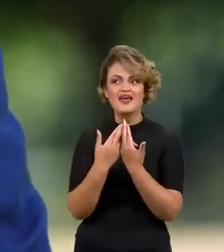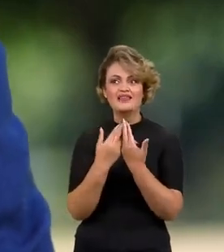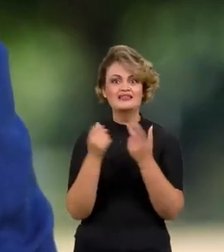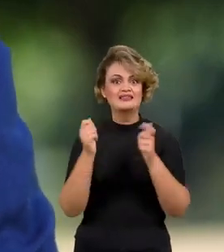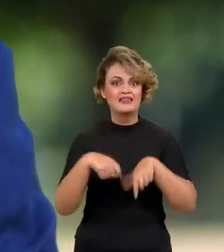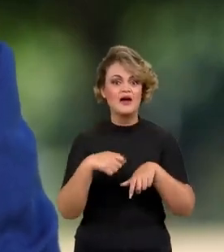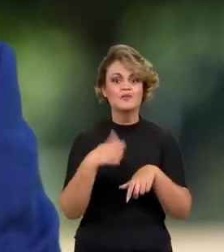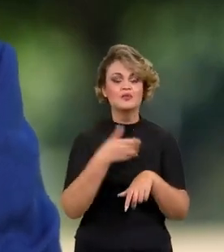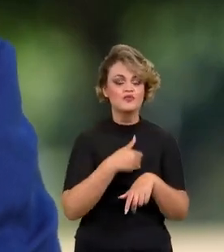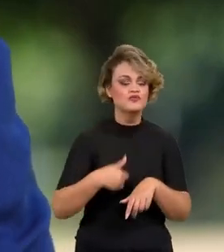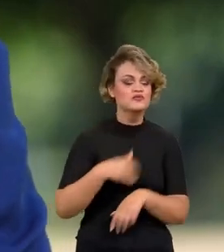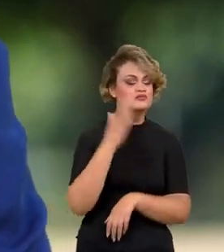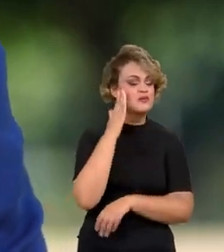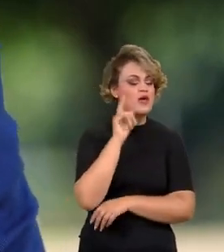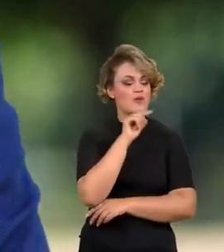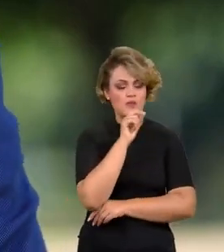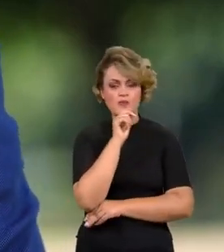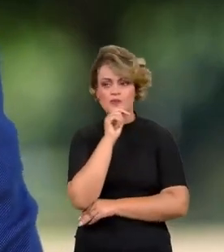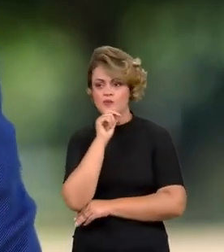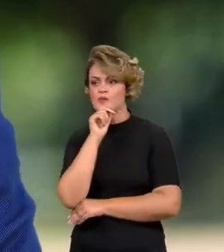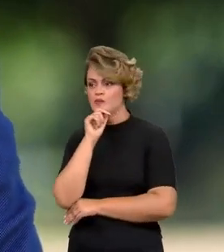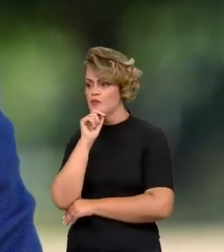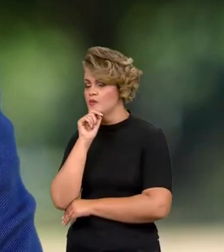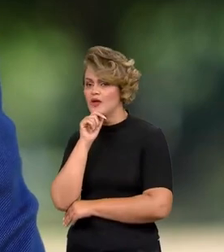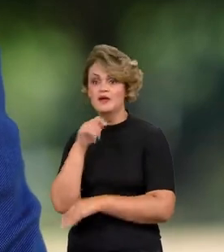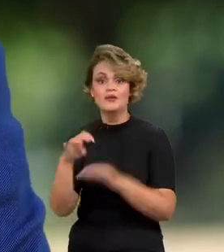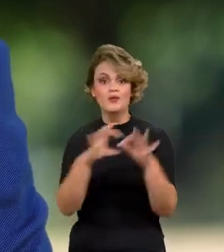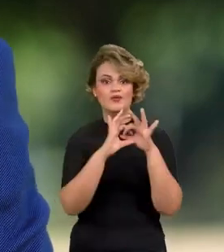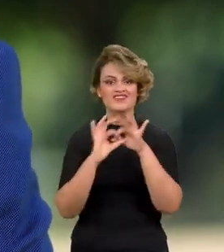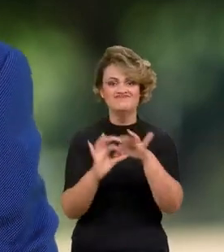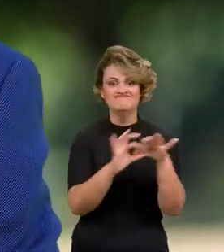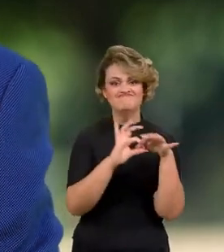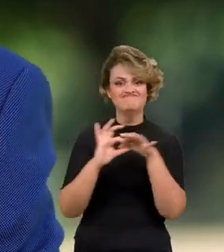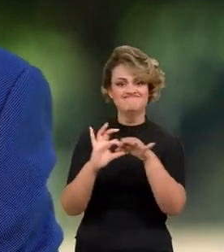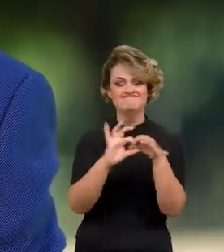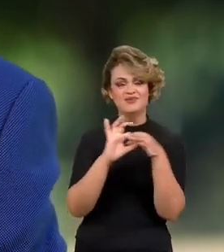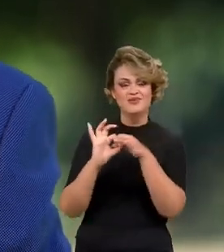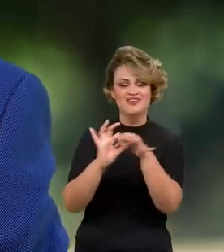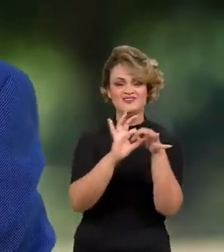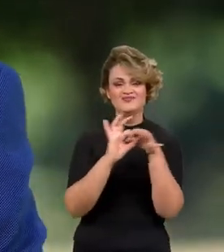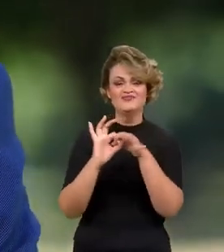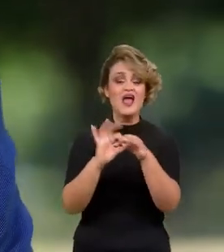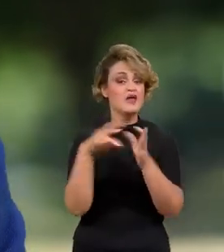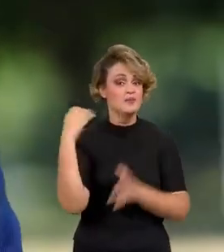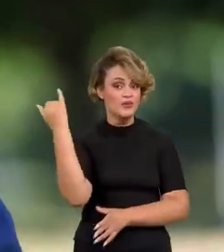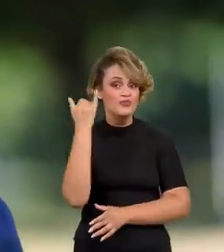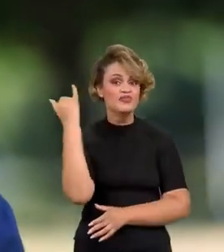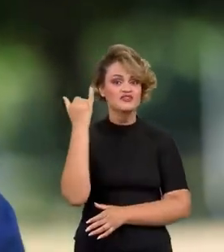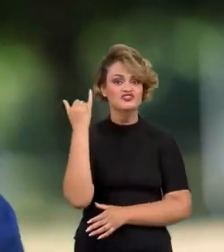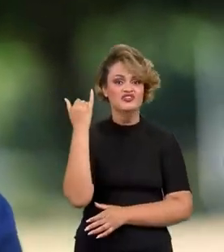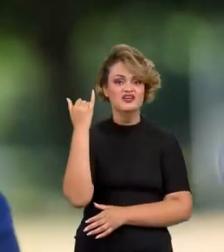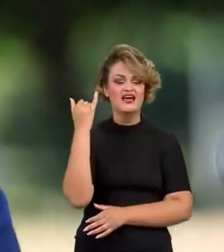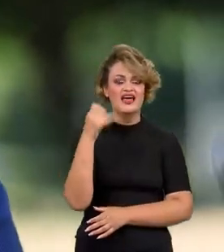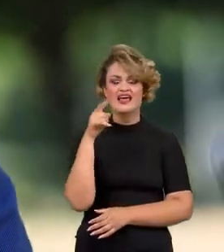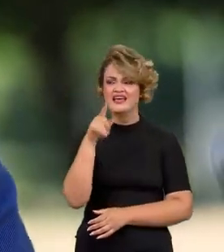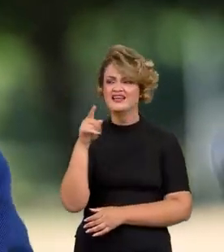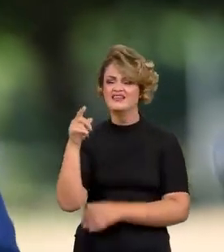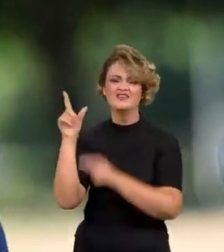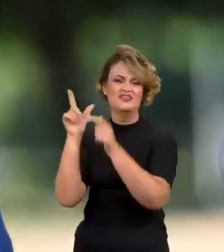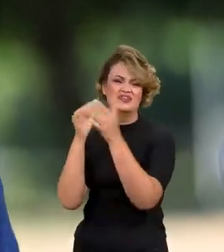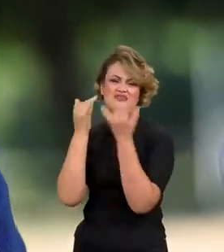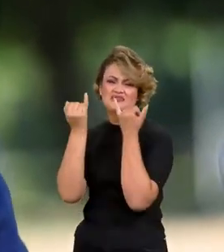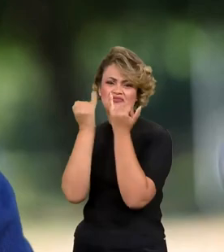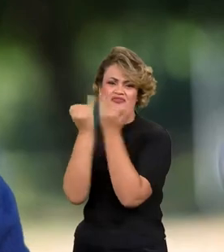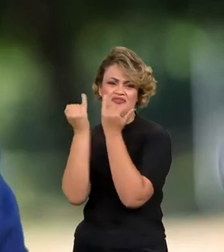trabalhe agora de forma mais harmônica sabe é é importante dar menos ouvido a futrica e